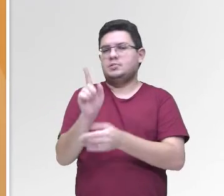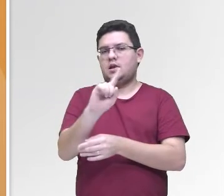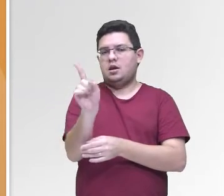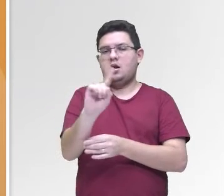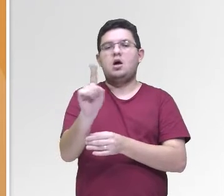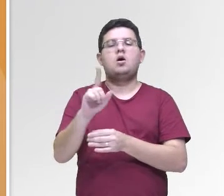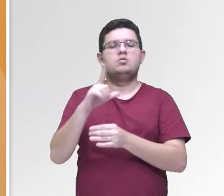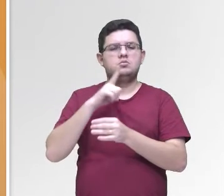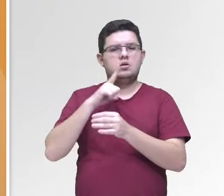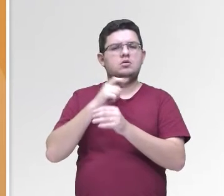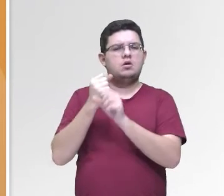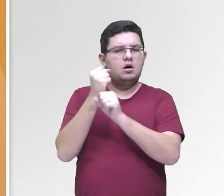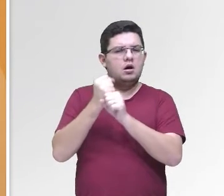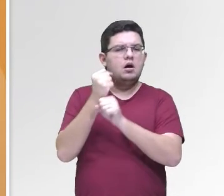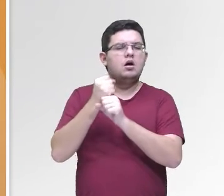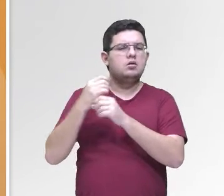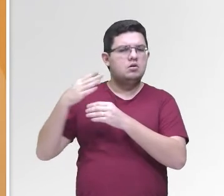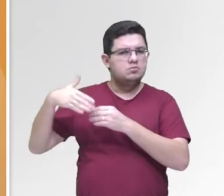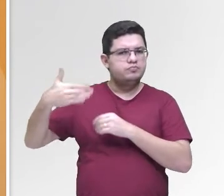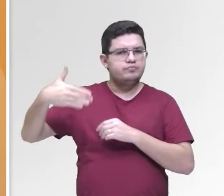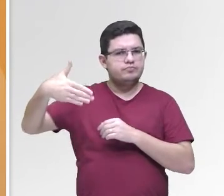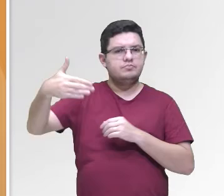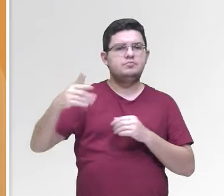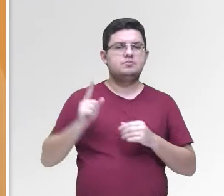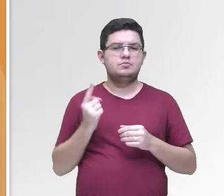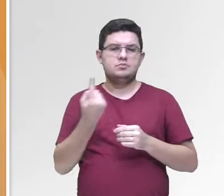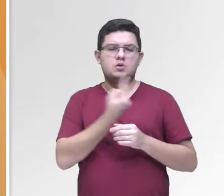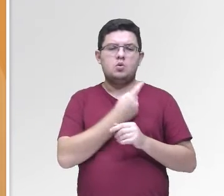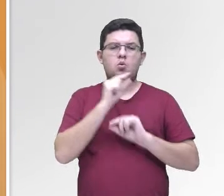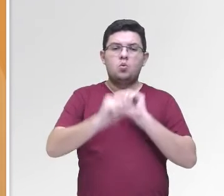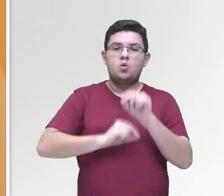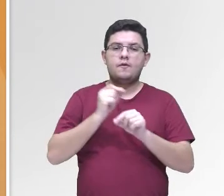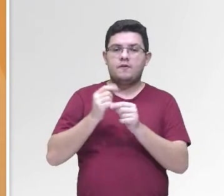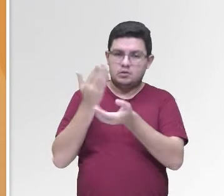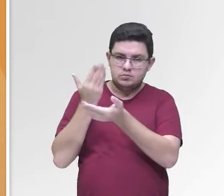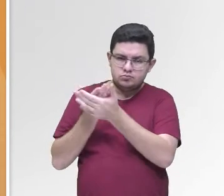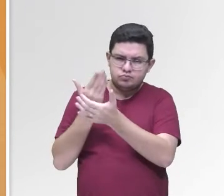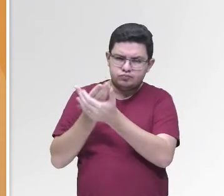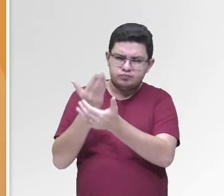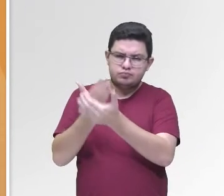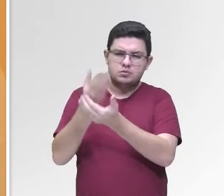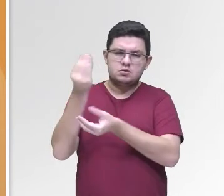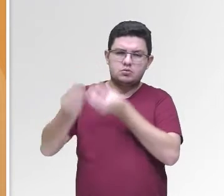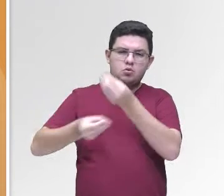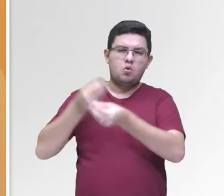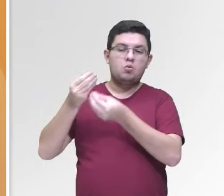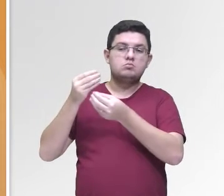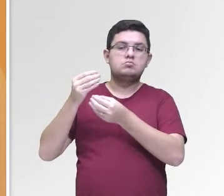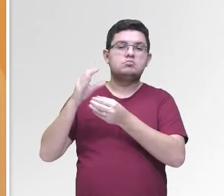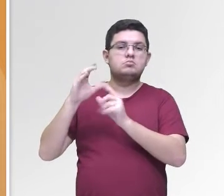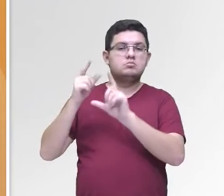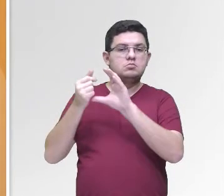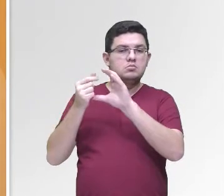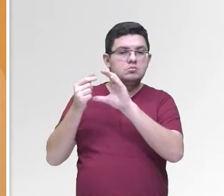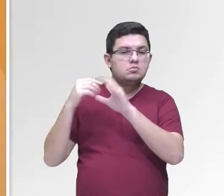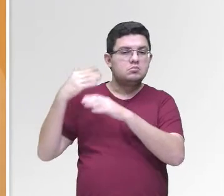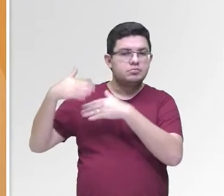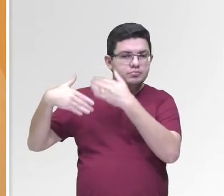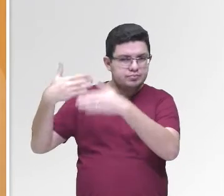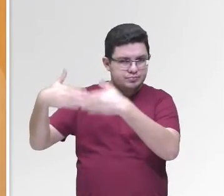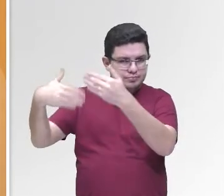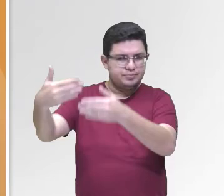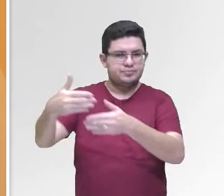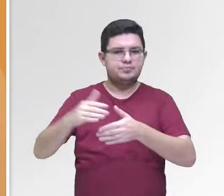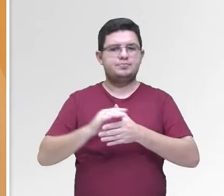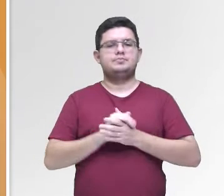ok? Teve várias fases. Nós vamos estudar sobre cada uma das fases do capitalismo, certo?